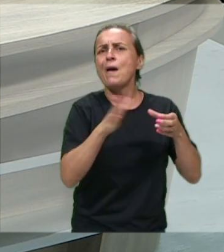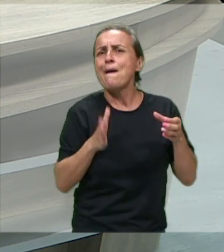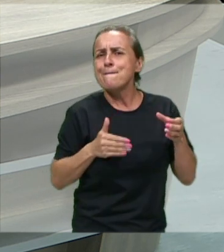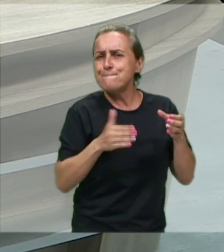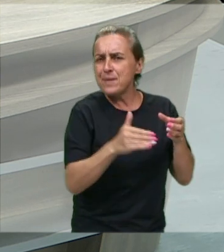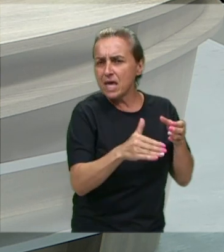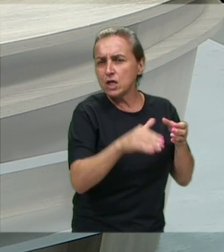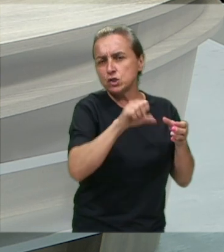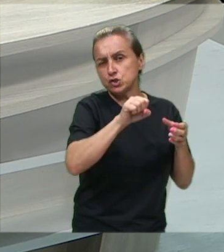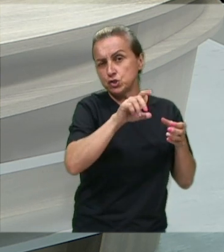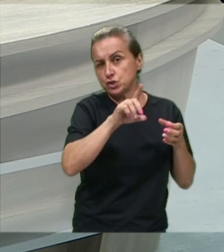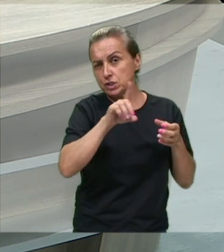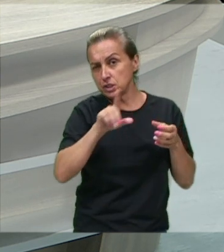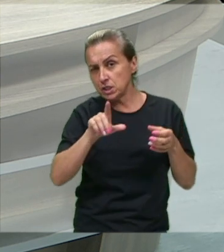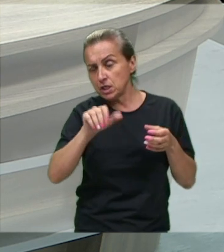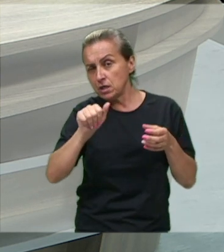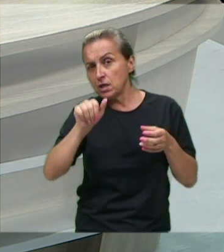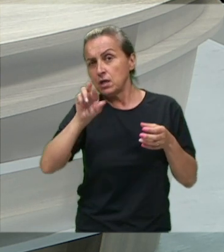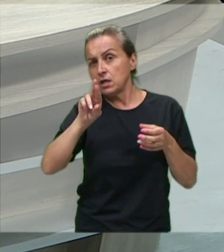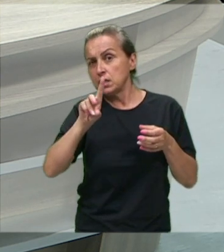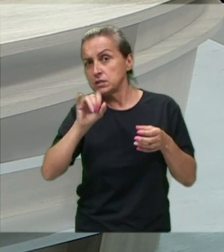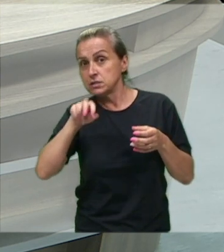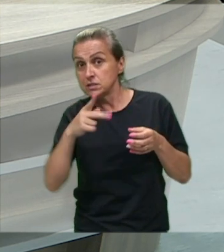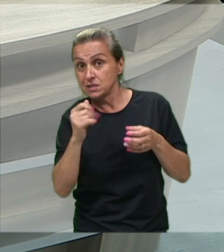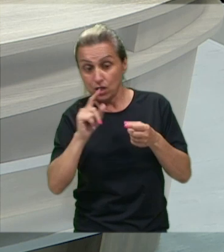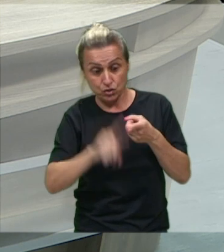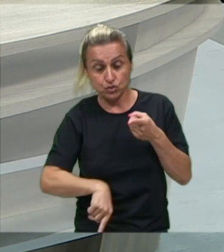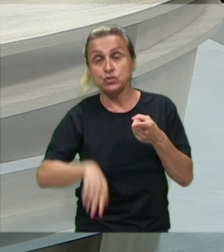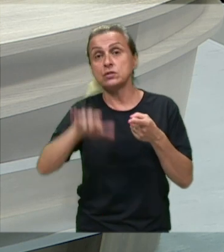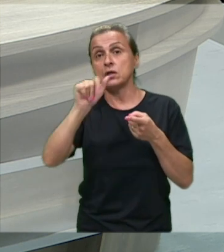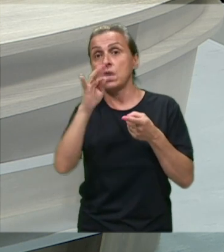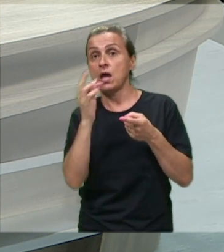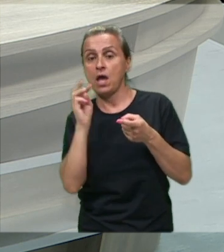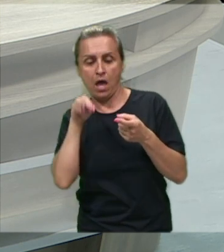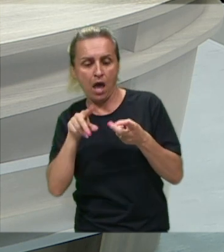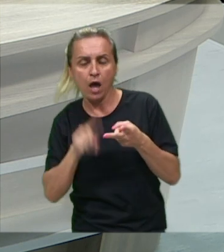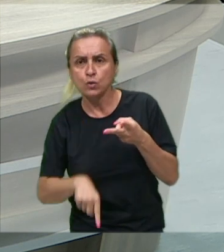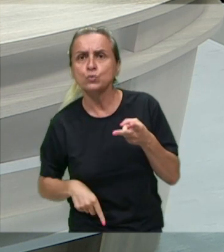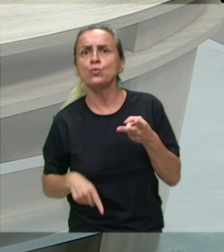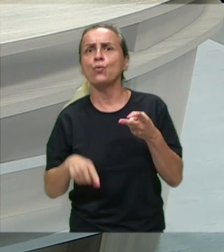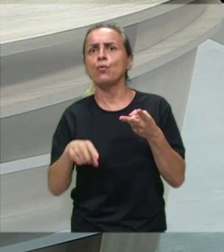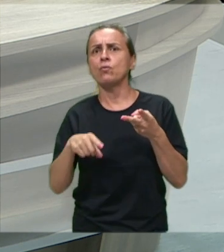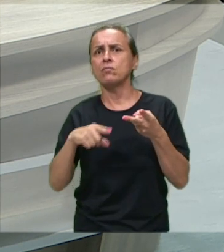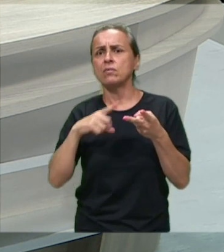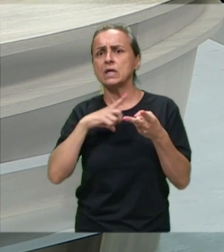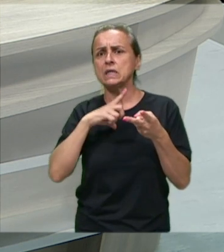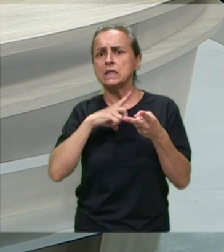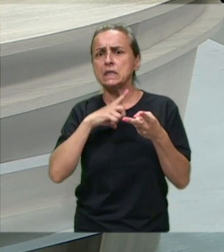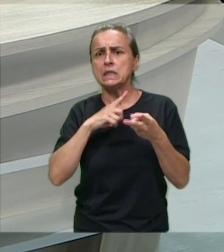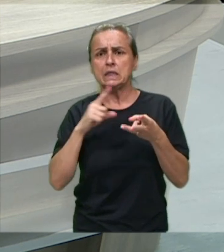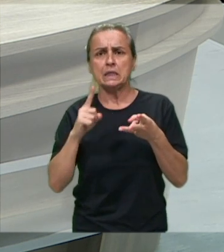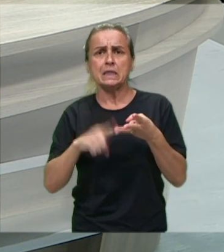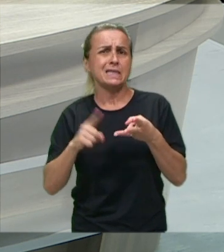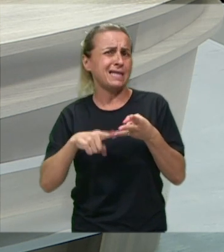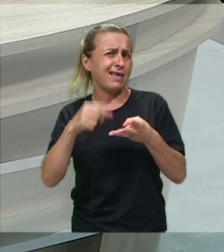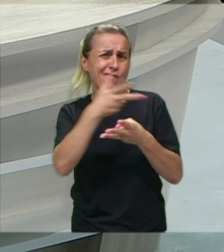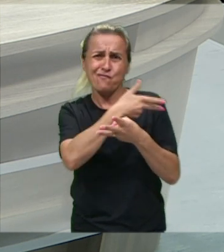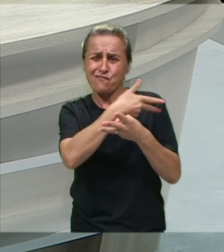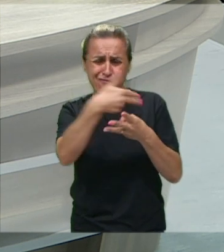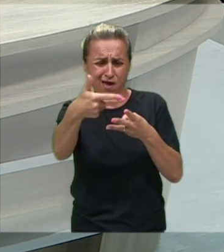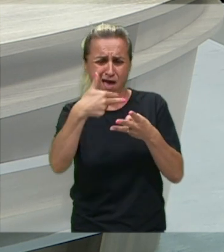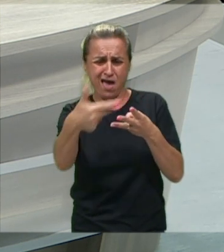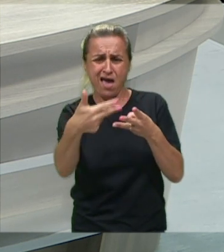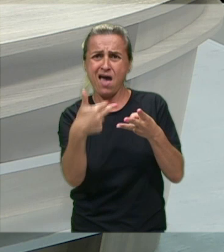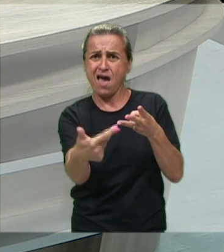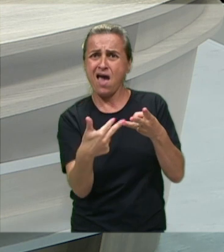Afins, temos o Longline, temos do Espinhel, temos aqui também da Esplendor e da Emale.